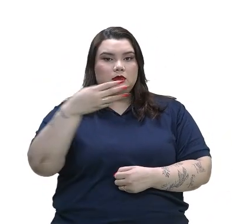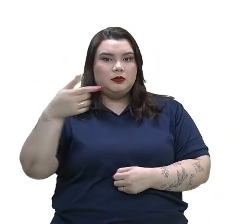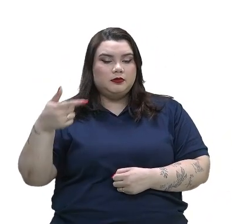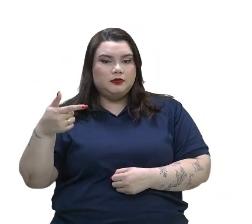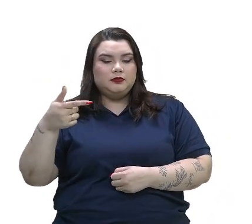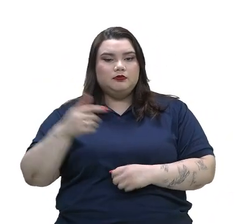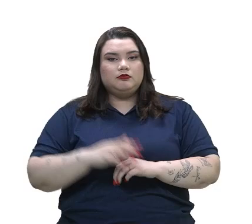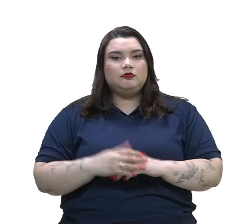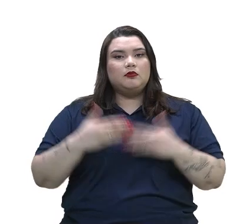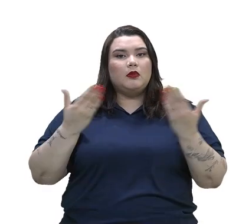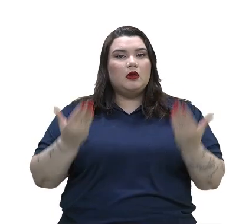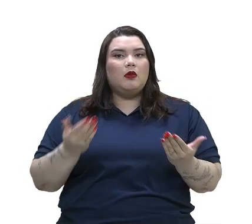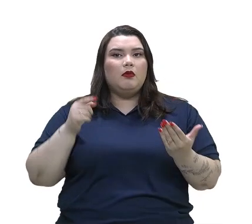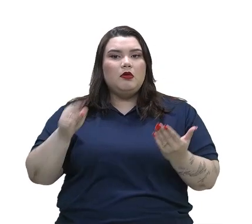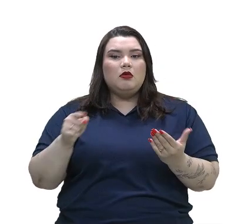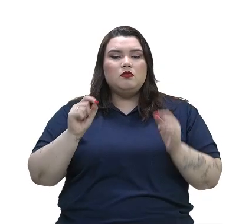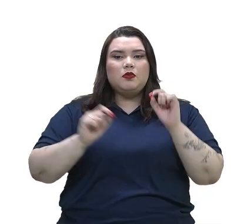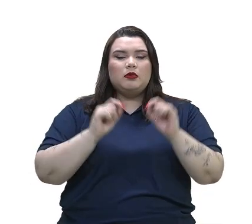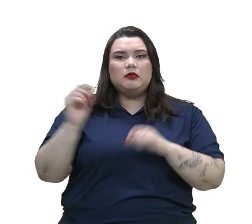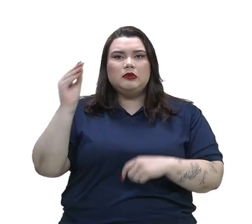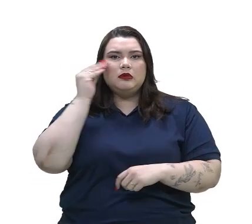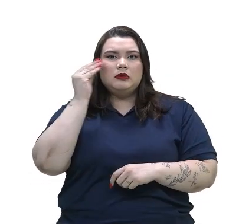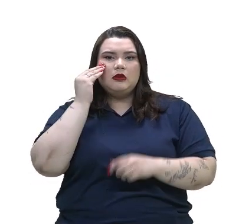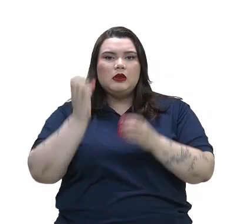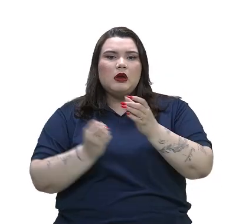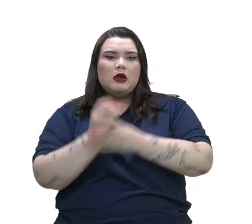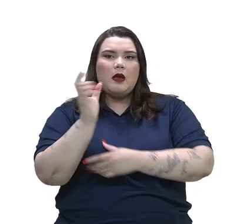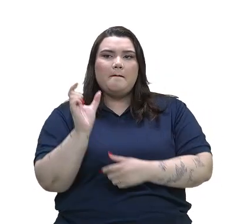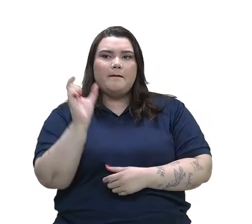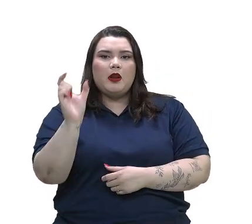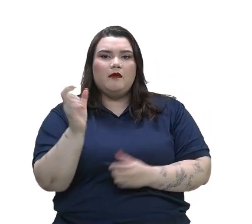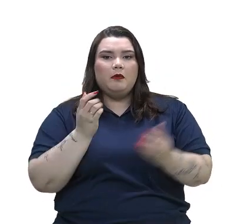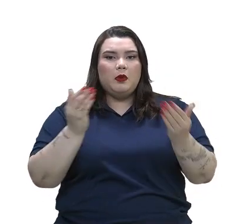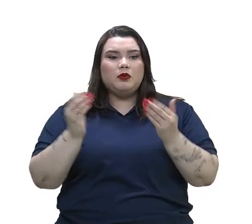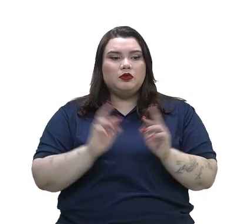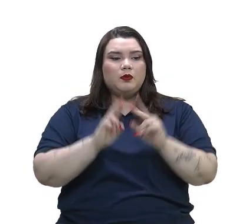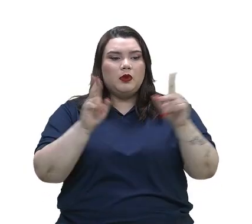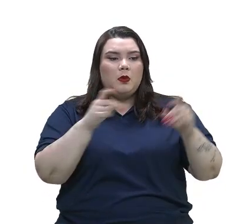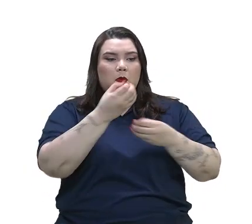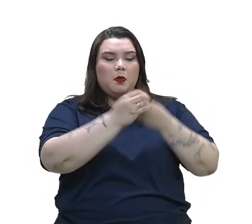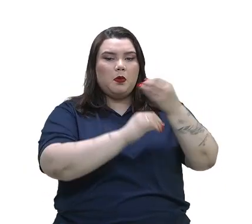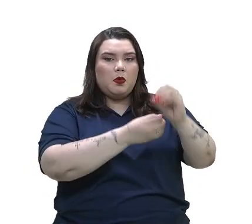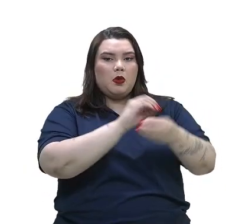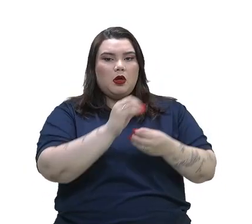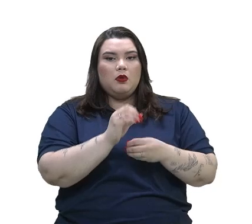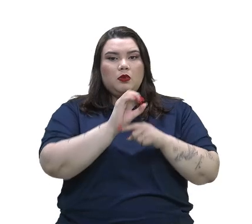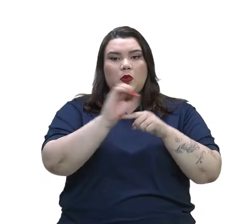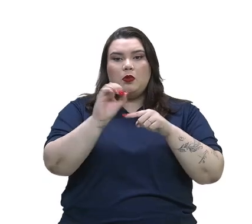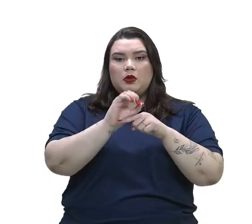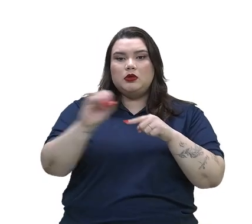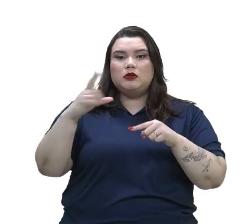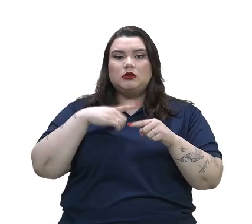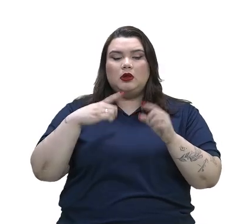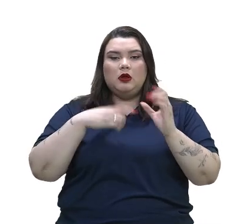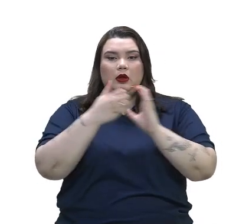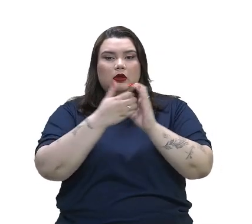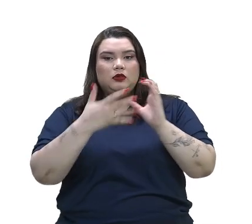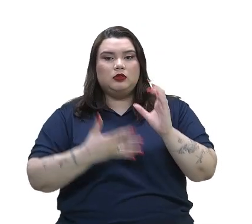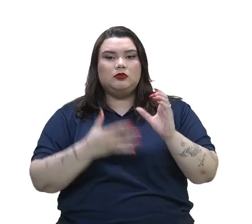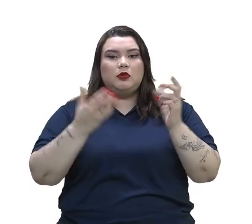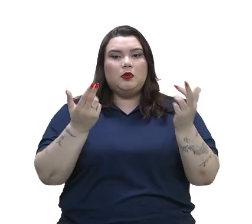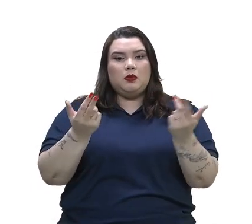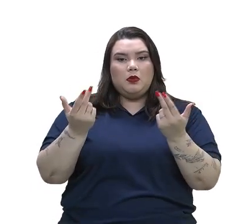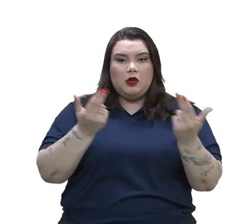Na realidade, Berzelius tentou criar um termo para diferenciar moléculas orgânicas que possuíam os mesmos elementos